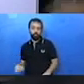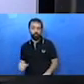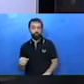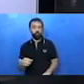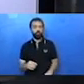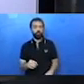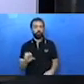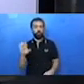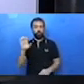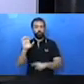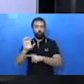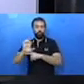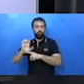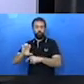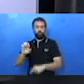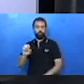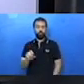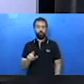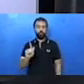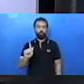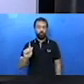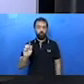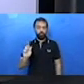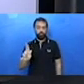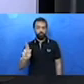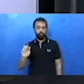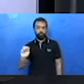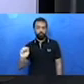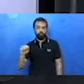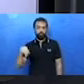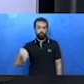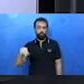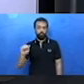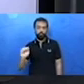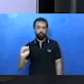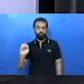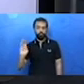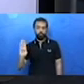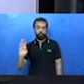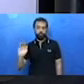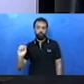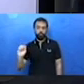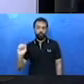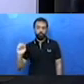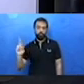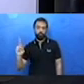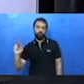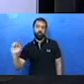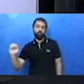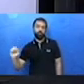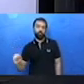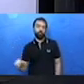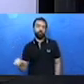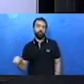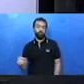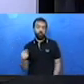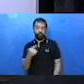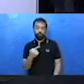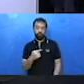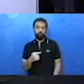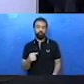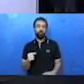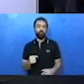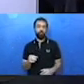Guanabara. Mas esse estado, ele foi extinto, ele deixou de existir em 1975. Então, nós